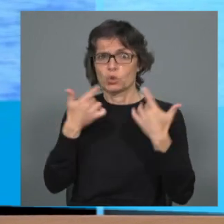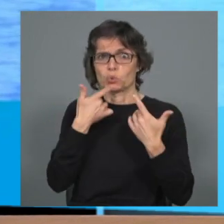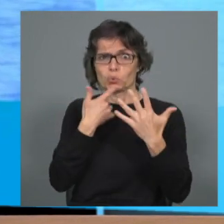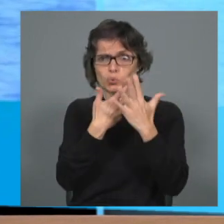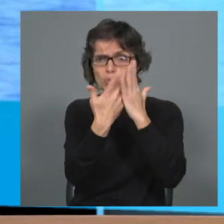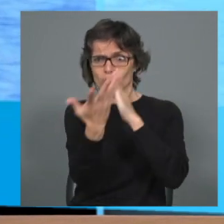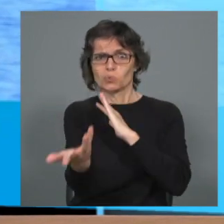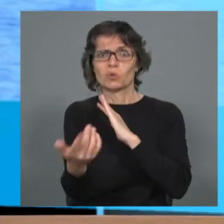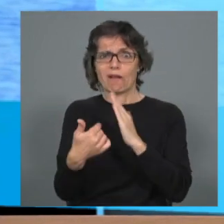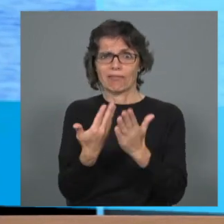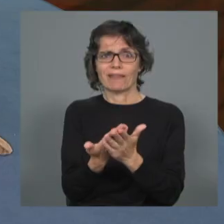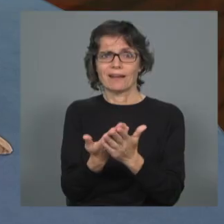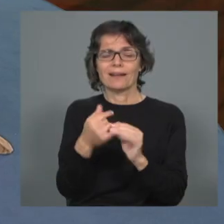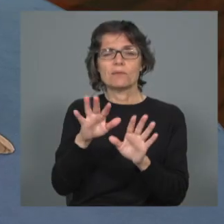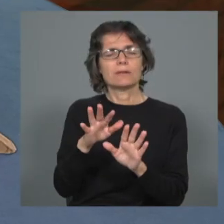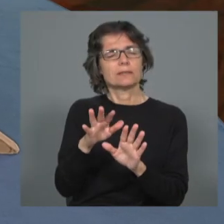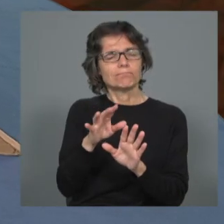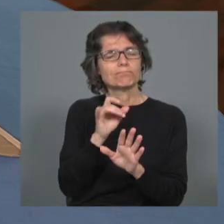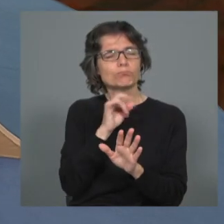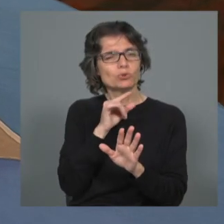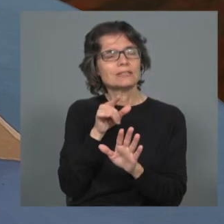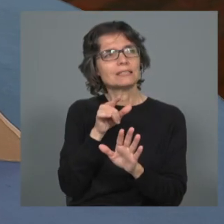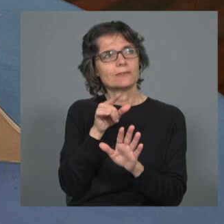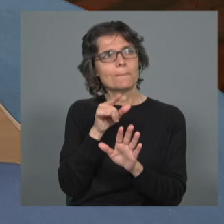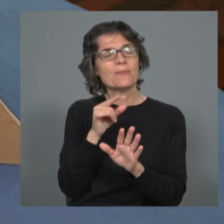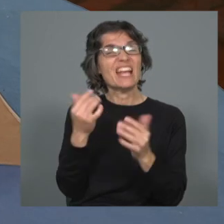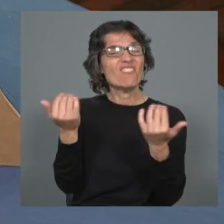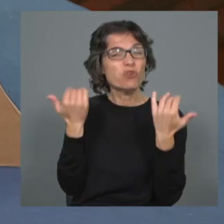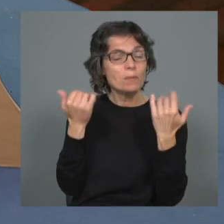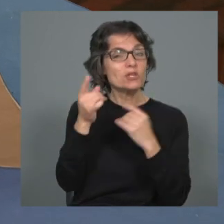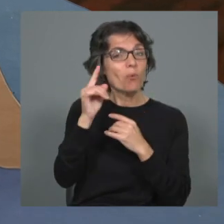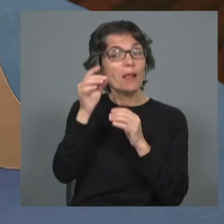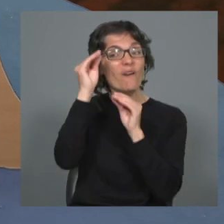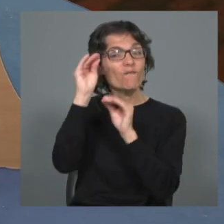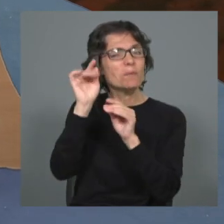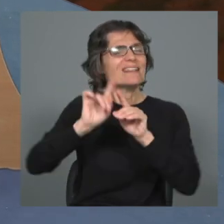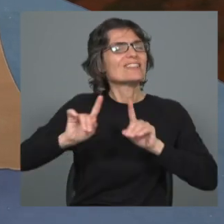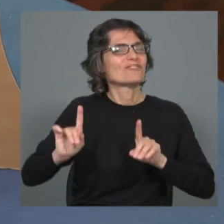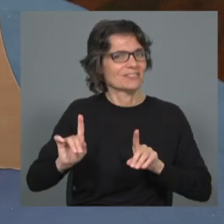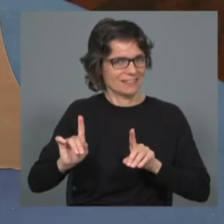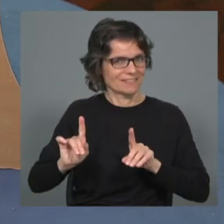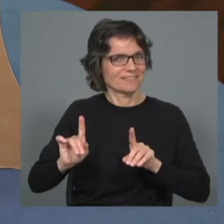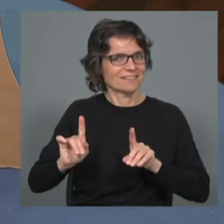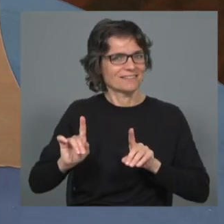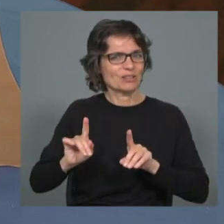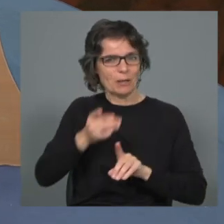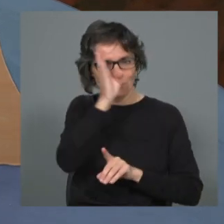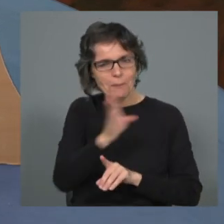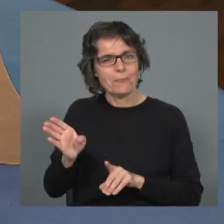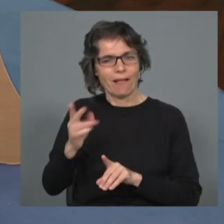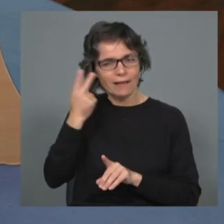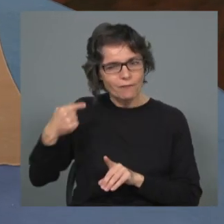informações, mas se calhar não dá a formação e não dá o concreto da